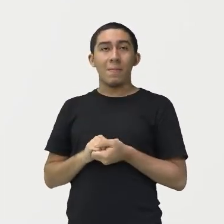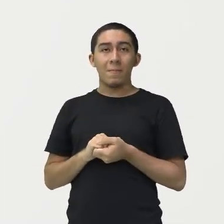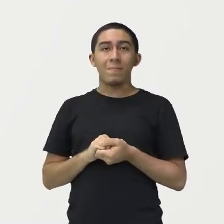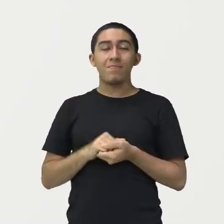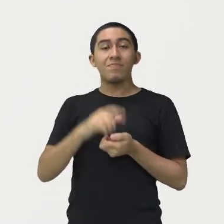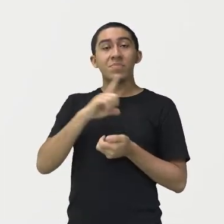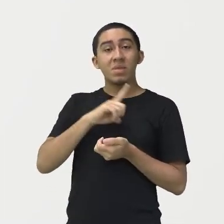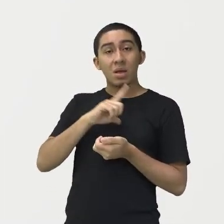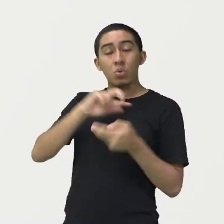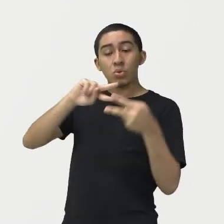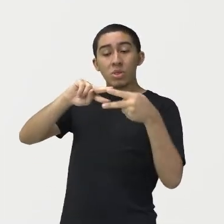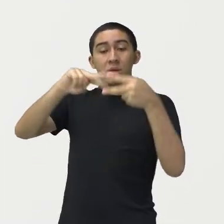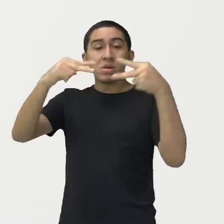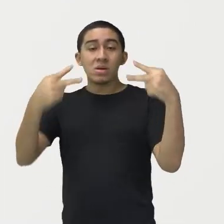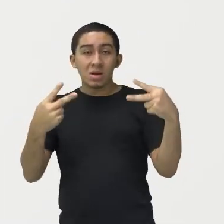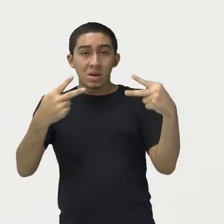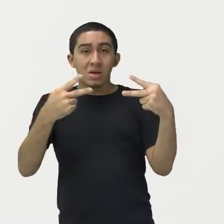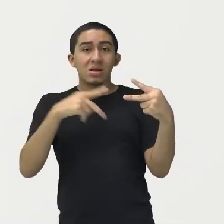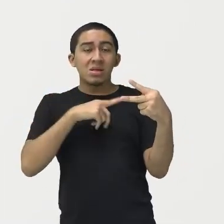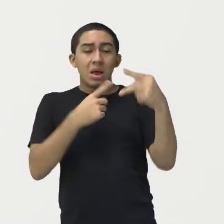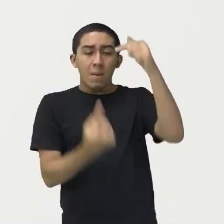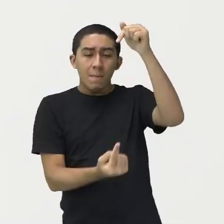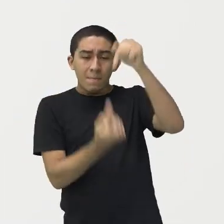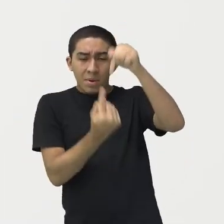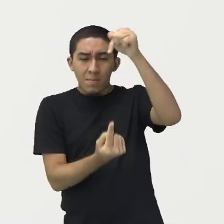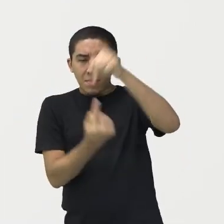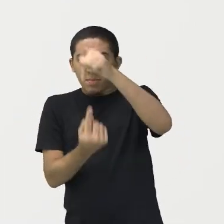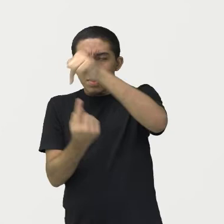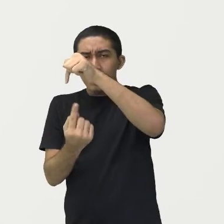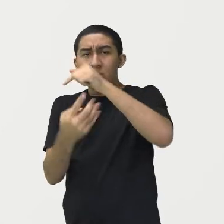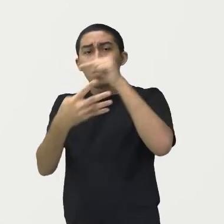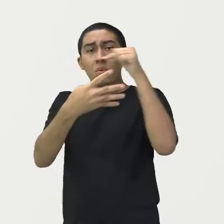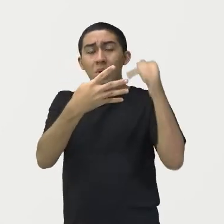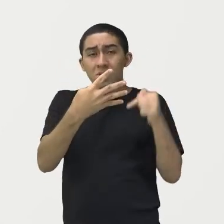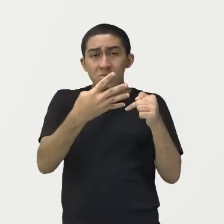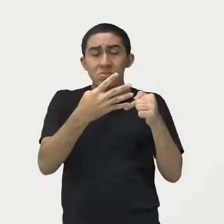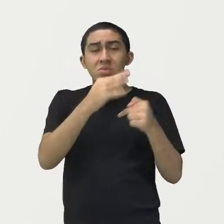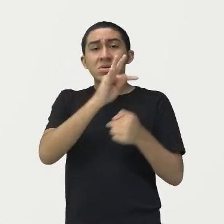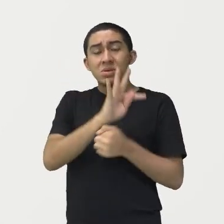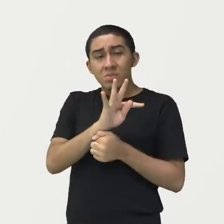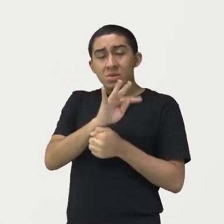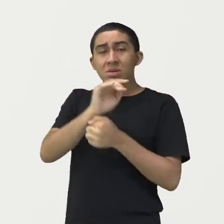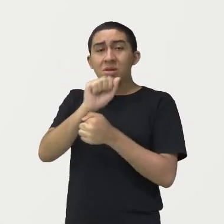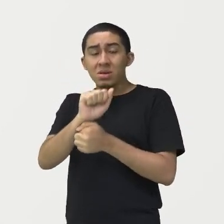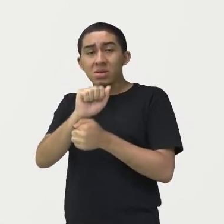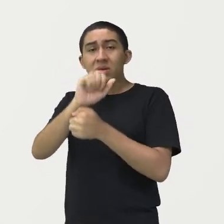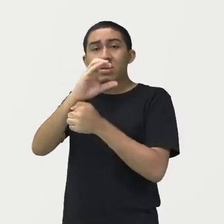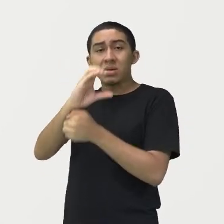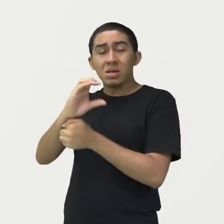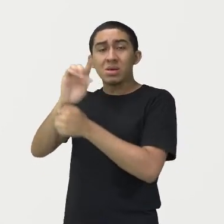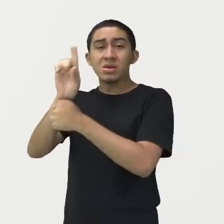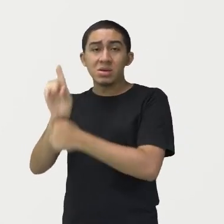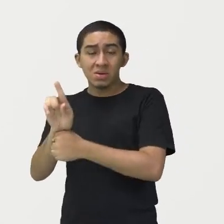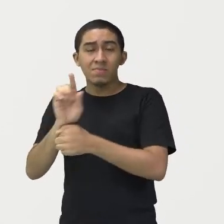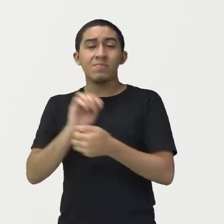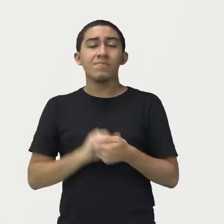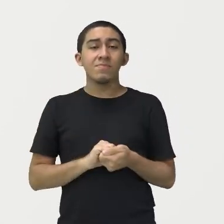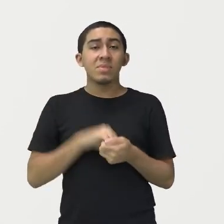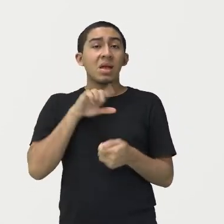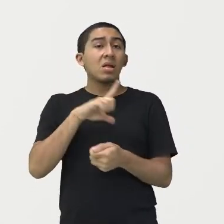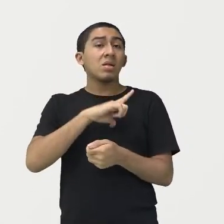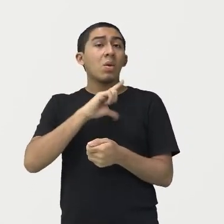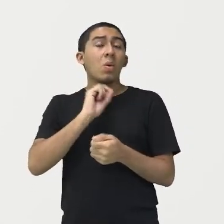o DNA é composto por 4 bases nitrogenadas, timina, adenina, citosina, guanina. E eles